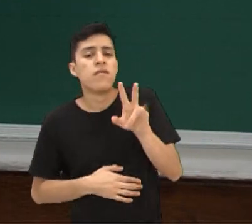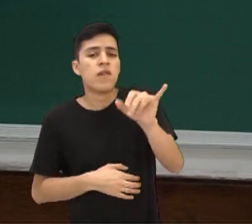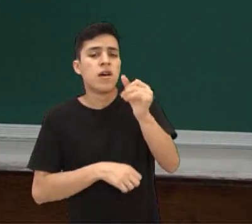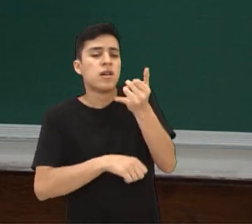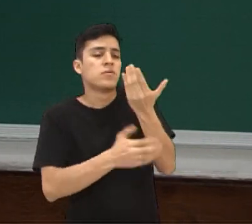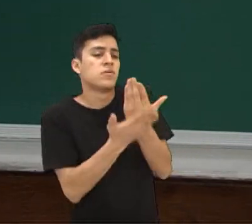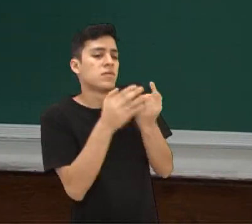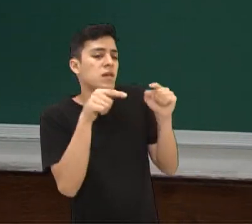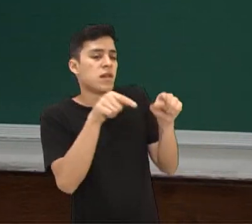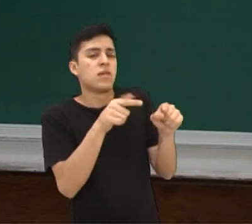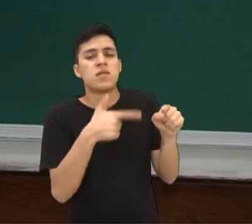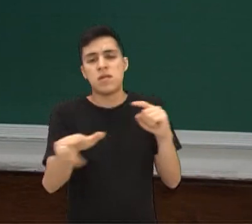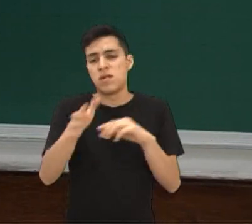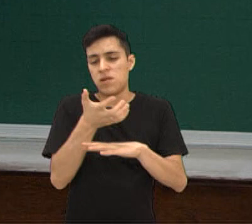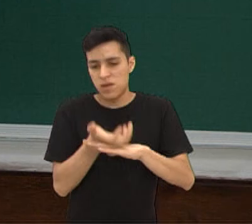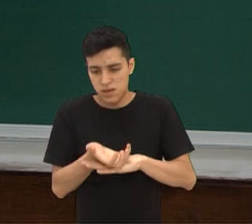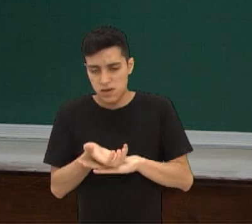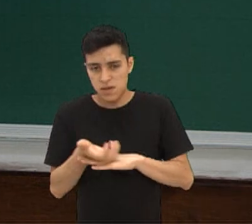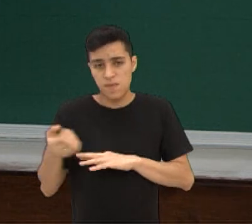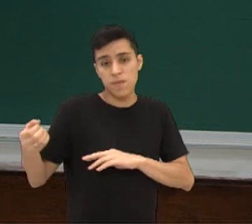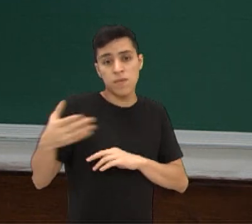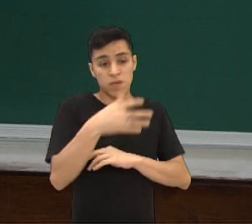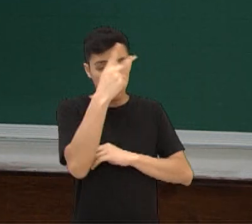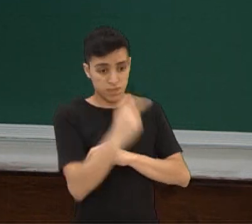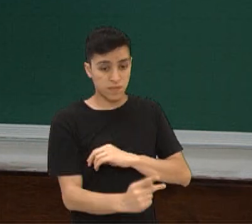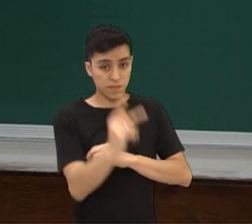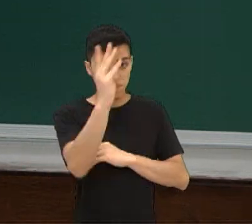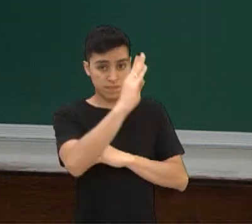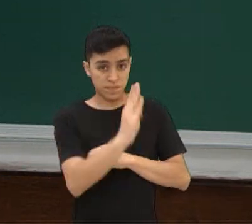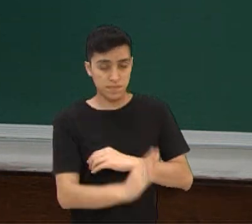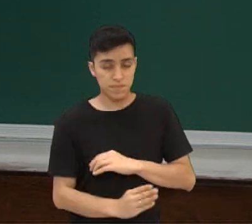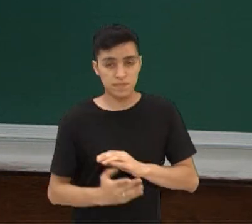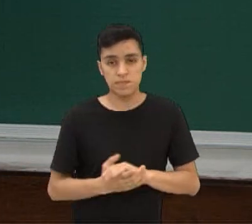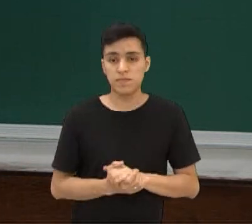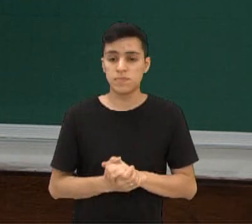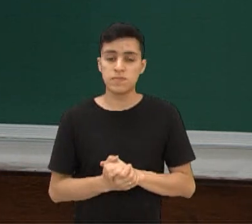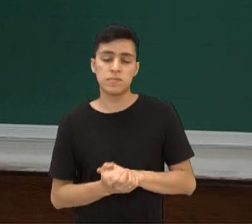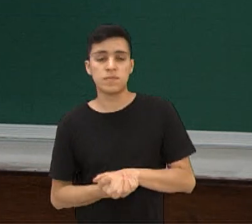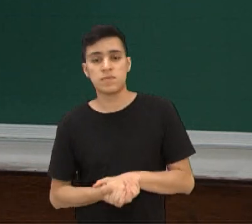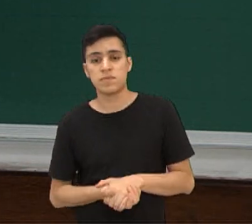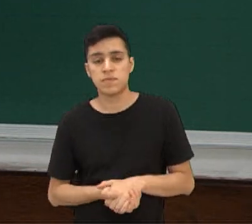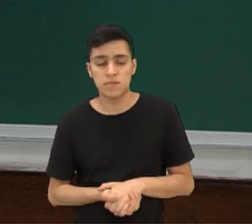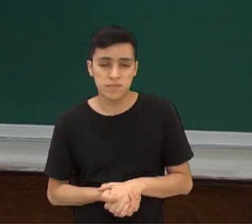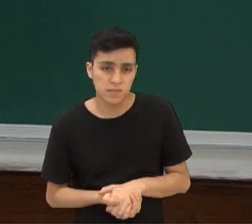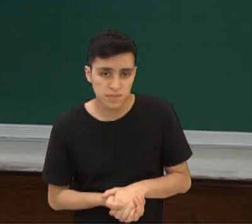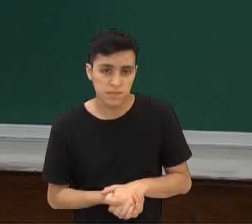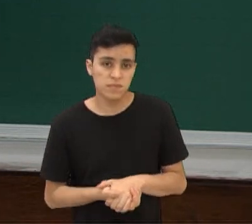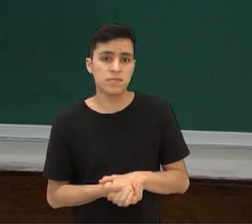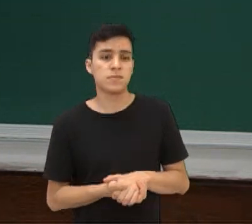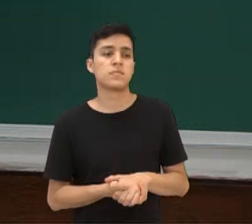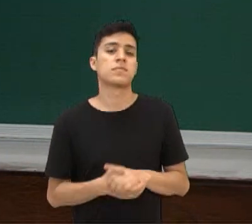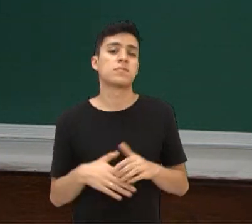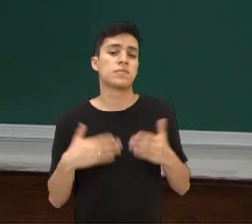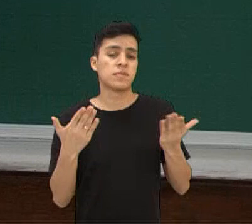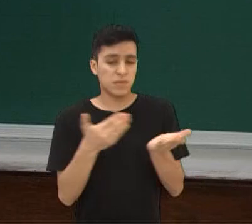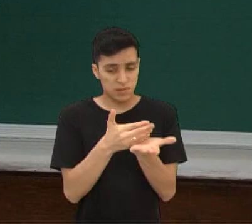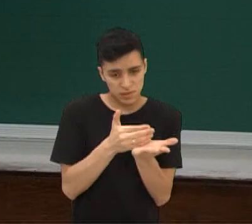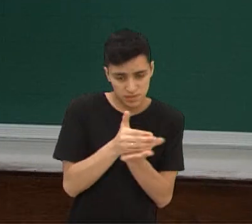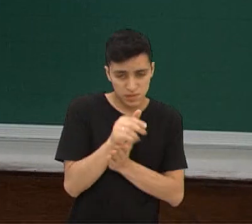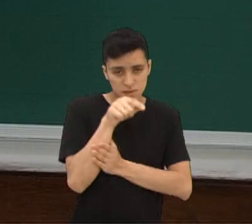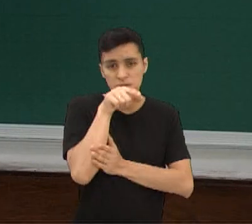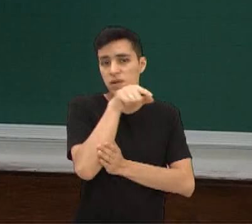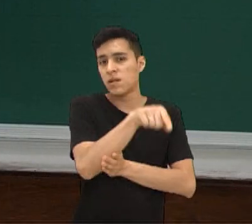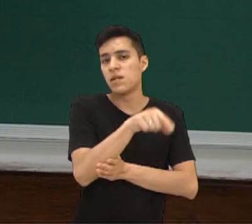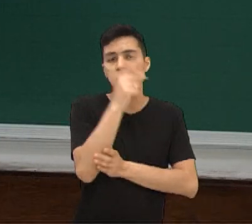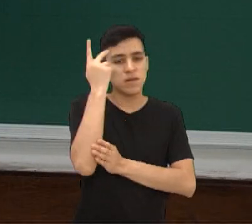disciplinas, né, no modernismo no Brasil. It took place in São Paulo in 1922. Deu início em São